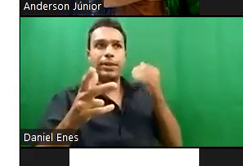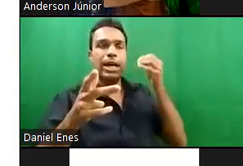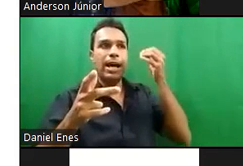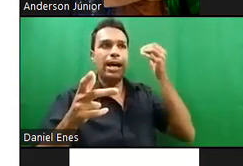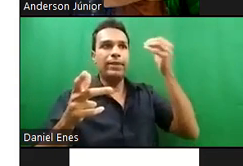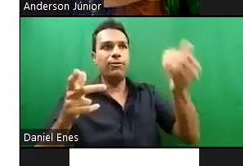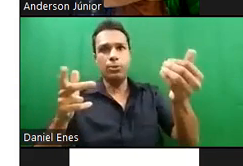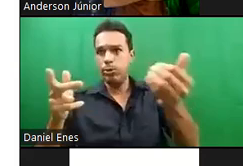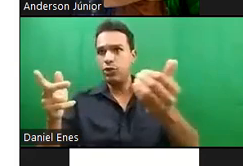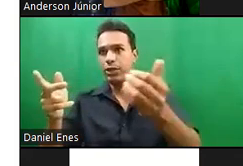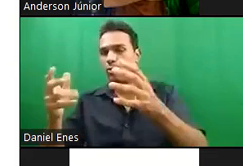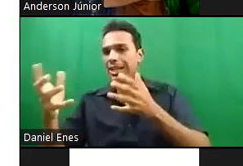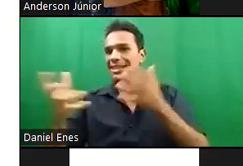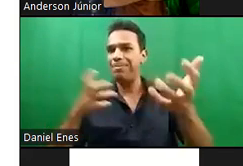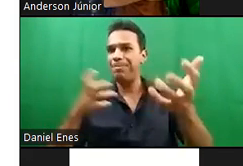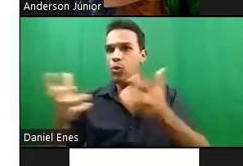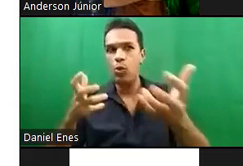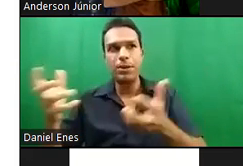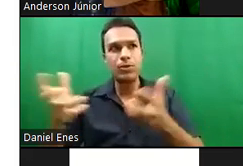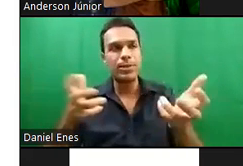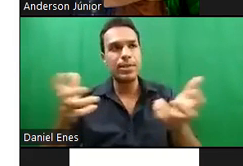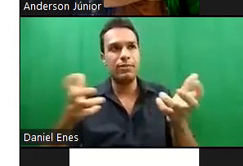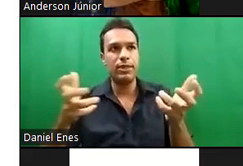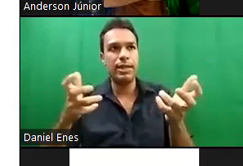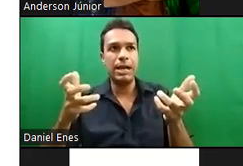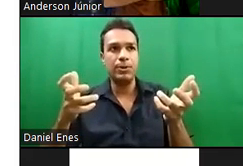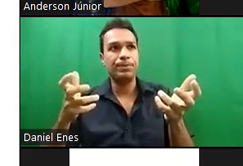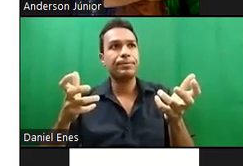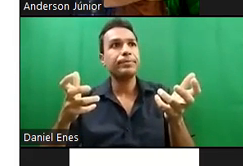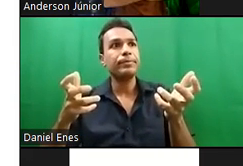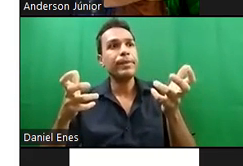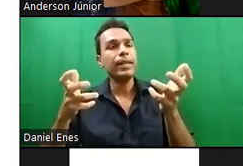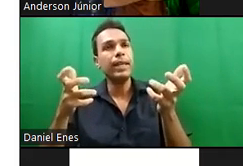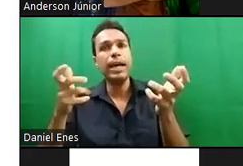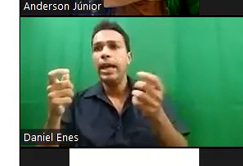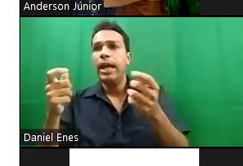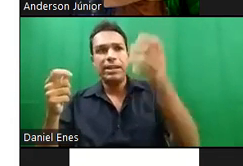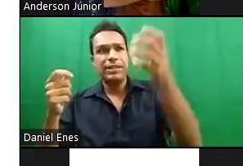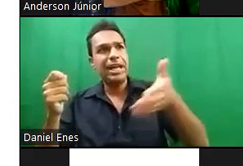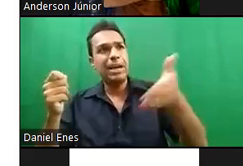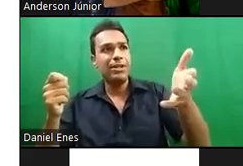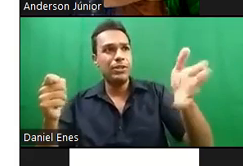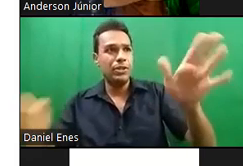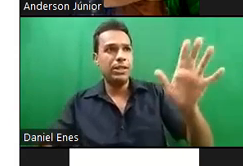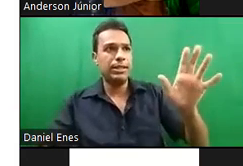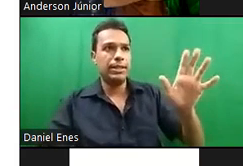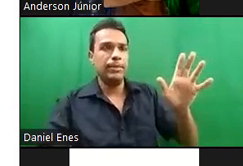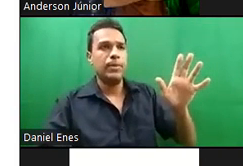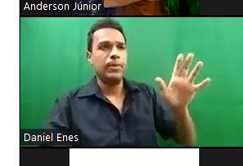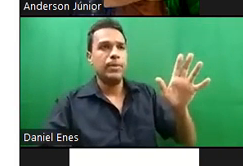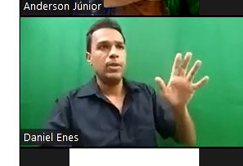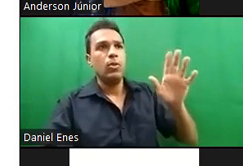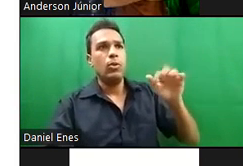exemplo, na fonologia, quando ela se preocupa com o significado, né, a gente tem a parte